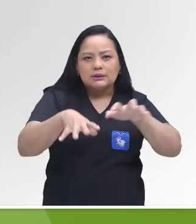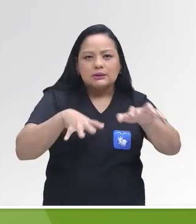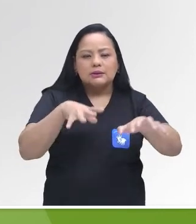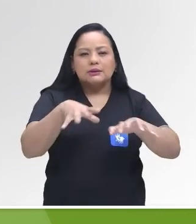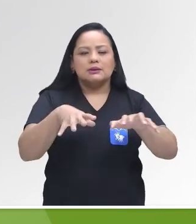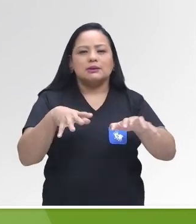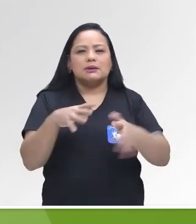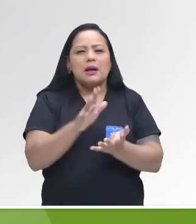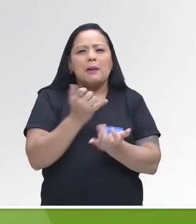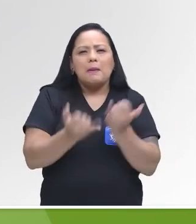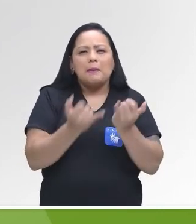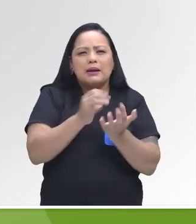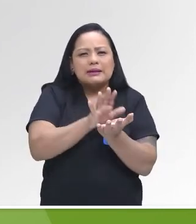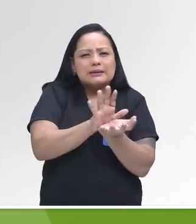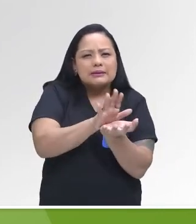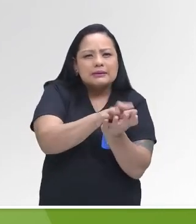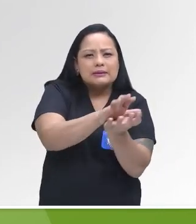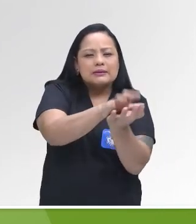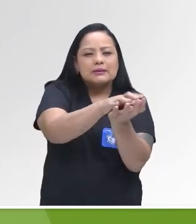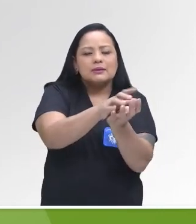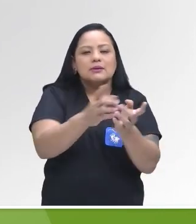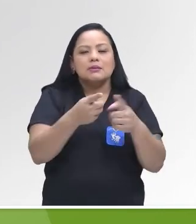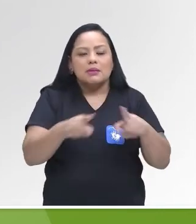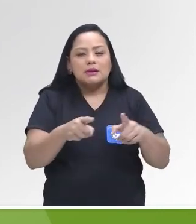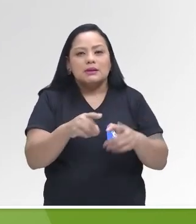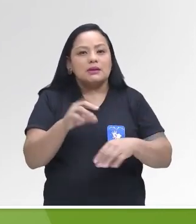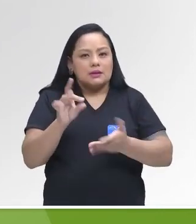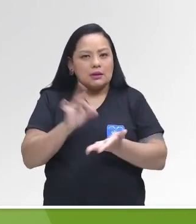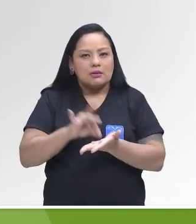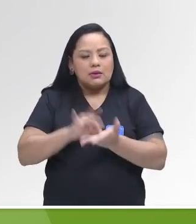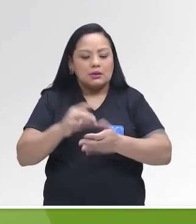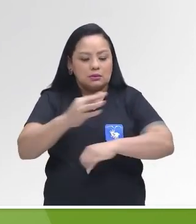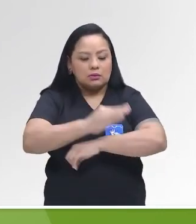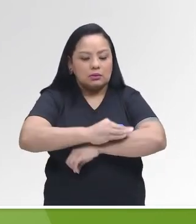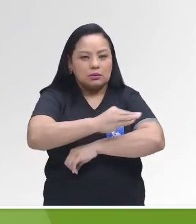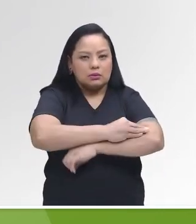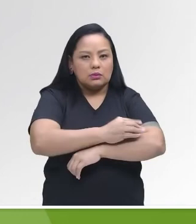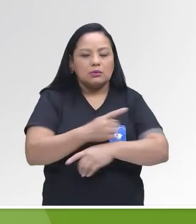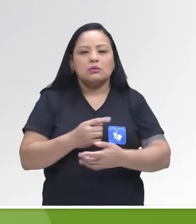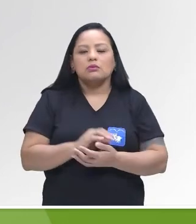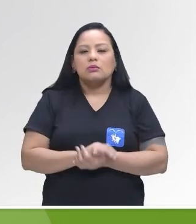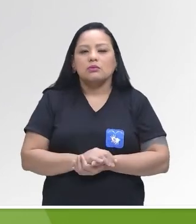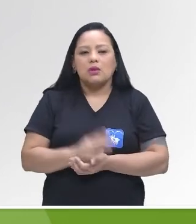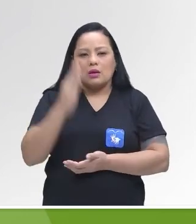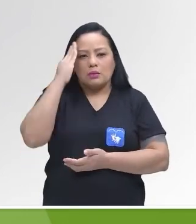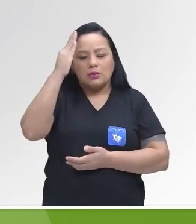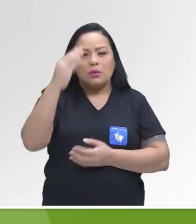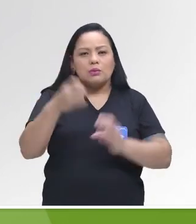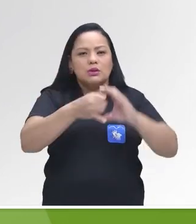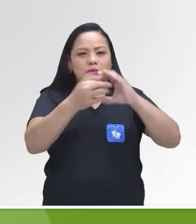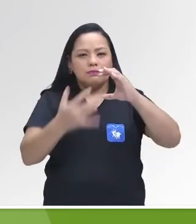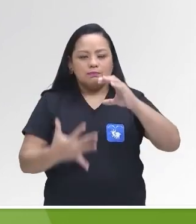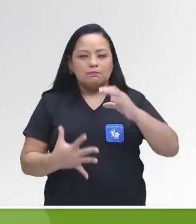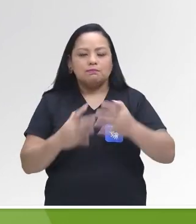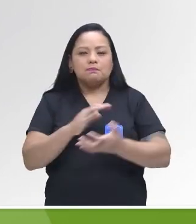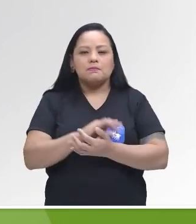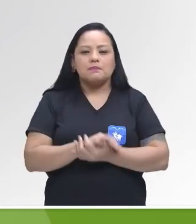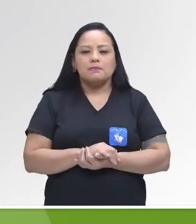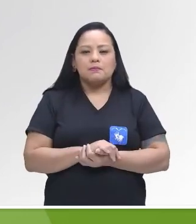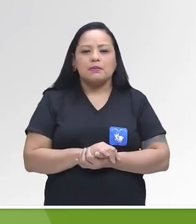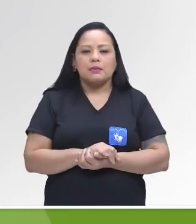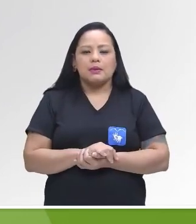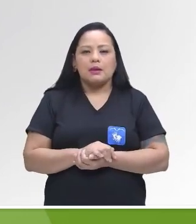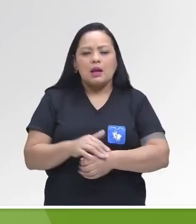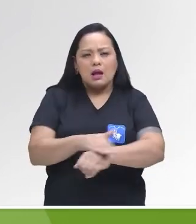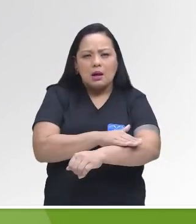até é confundida com réptil, mas ela é um anfíbio, tá? Por conta ali, principalmente das suas características. Tem a